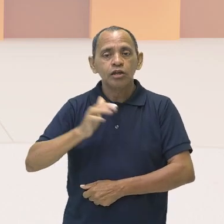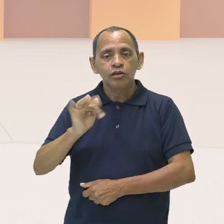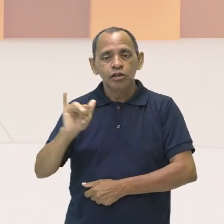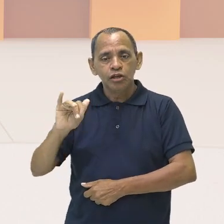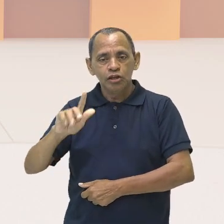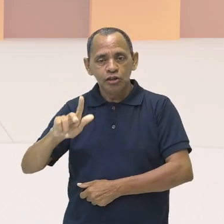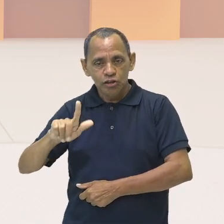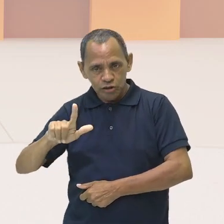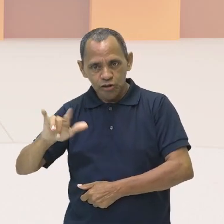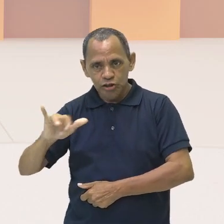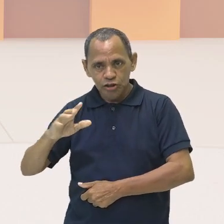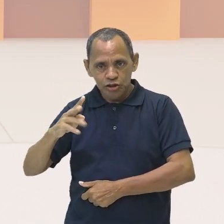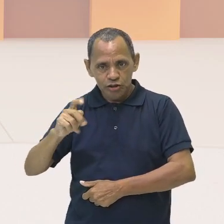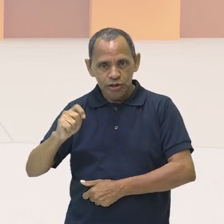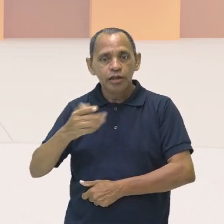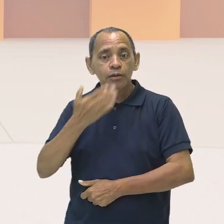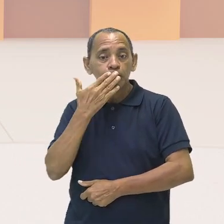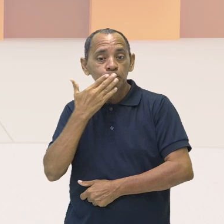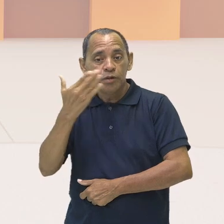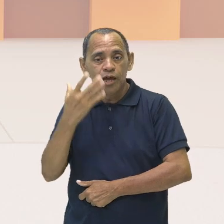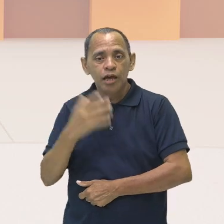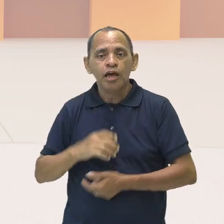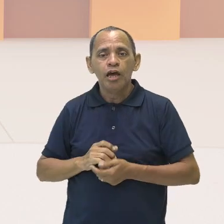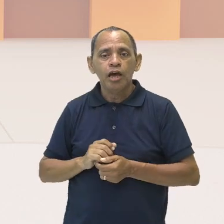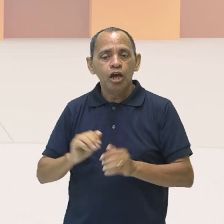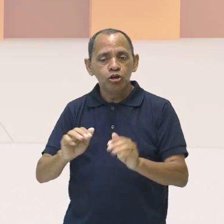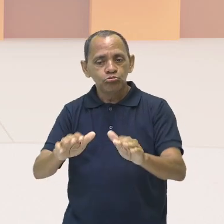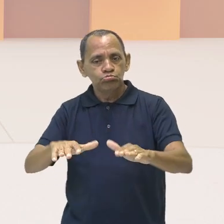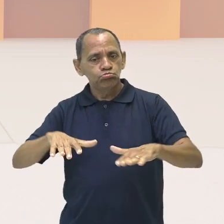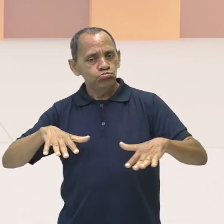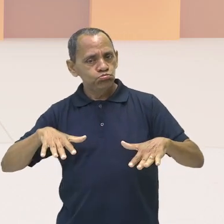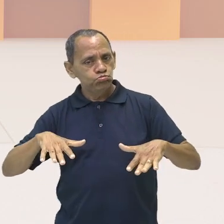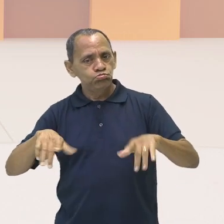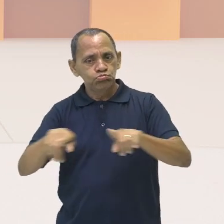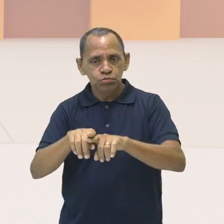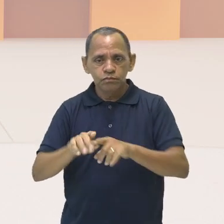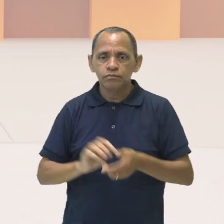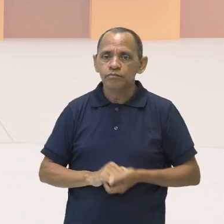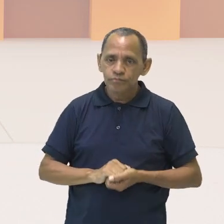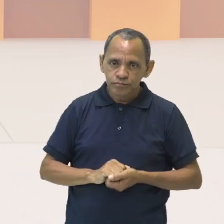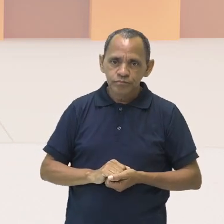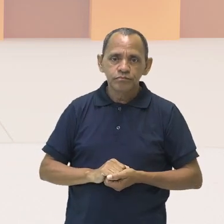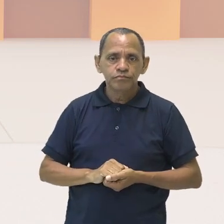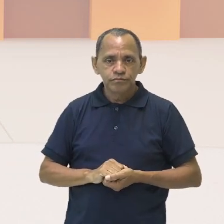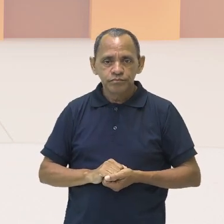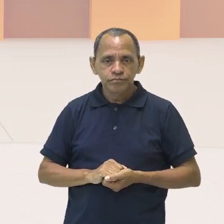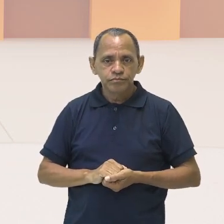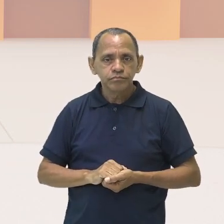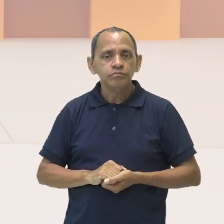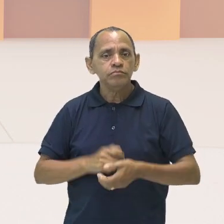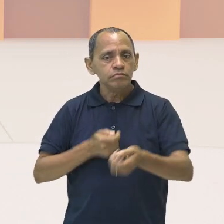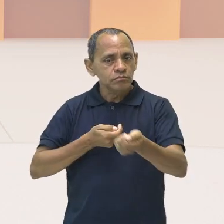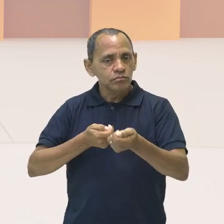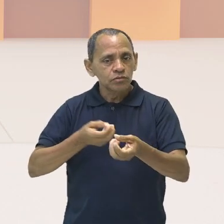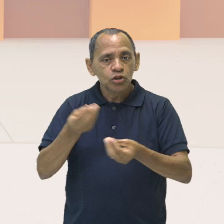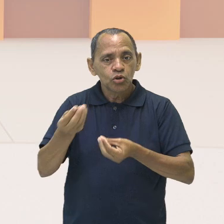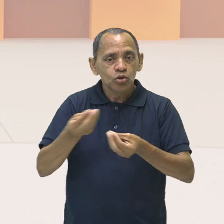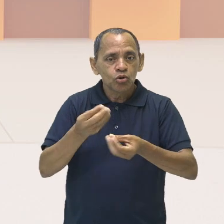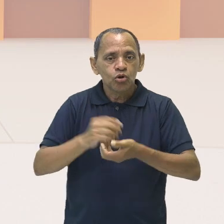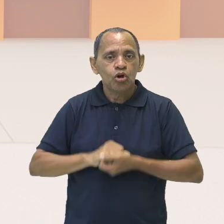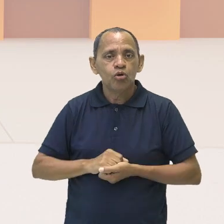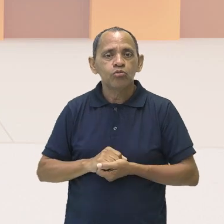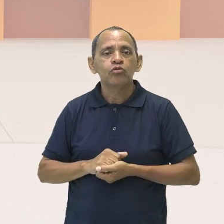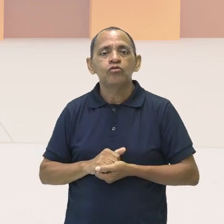reivindica o trono e, no meio dessa crise, ele acaba assumindo. Ele se torna, portanto,